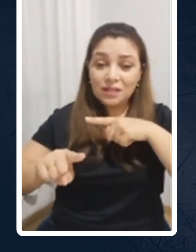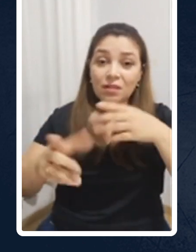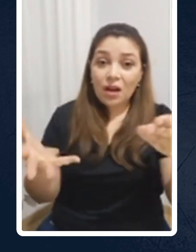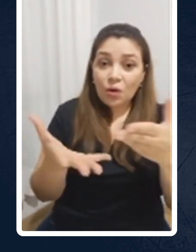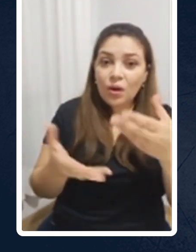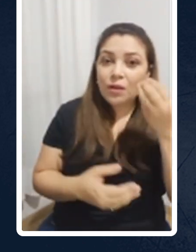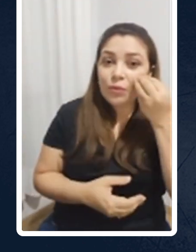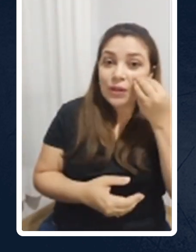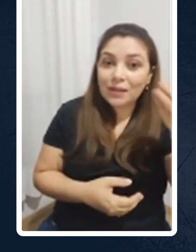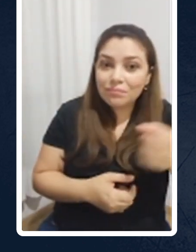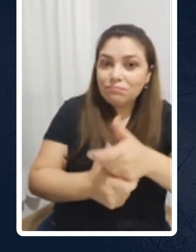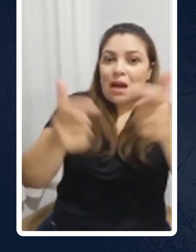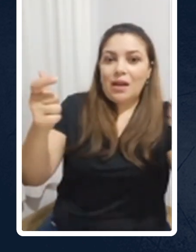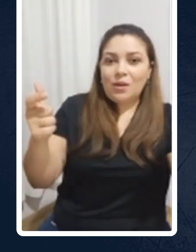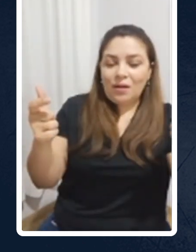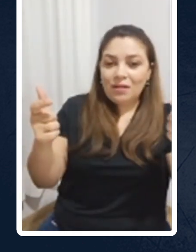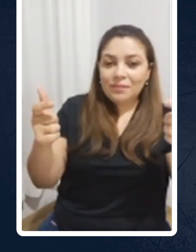Que nós consigamos